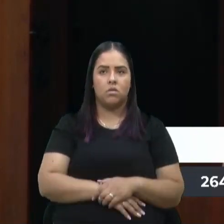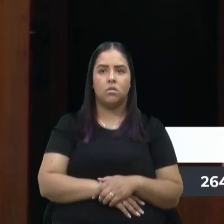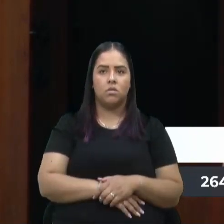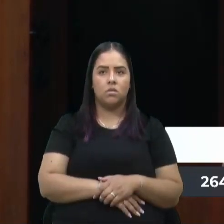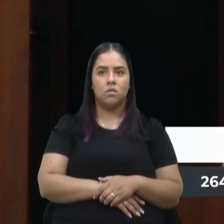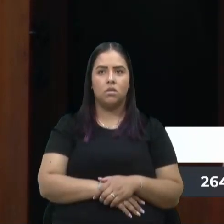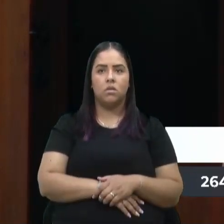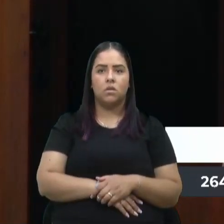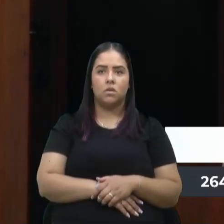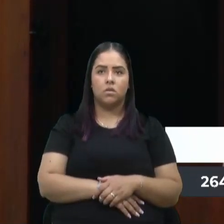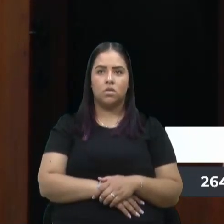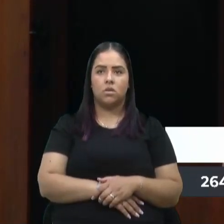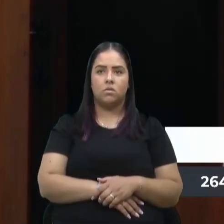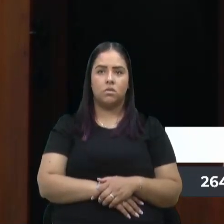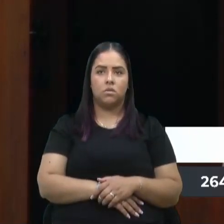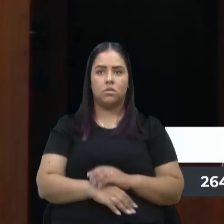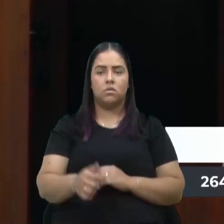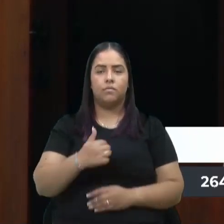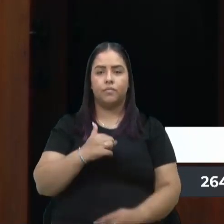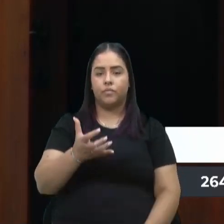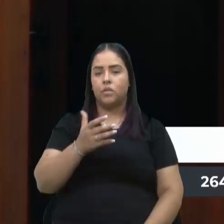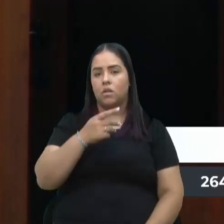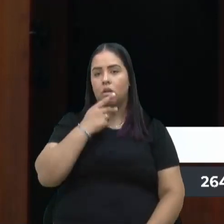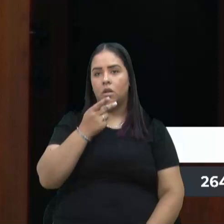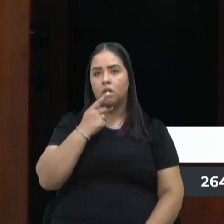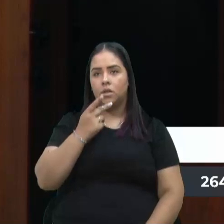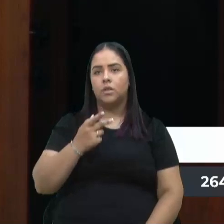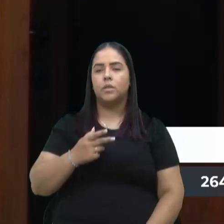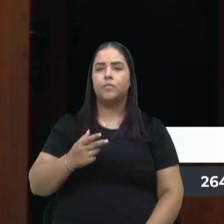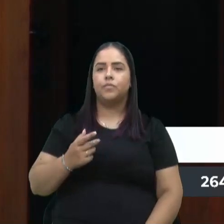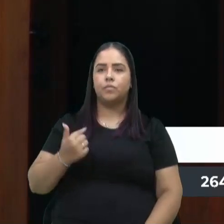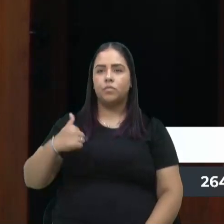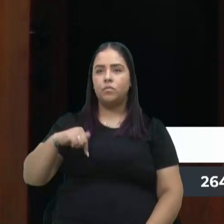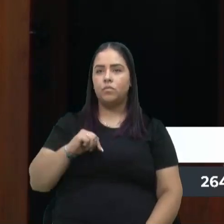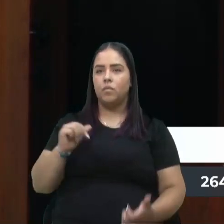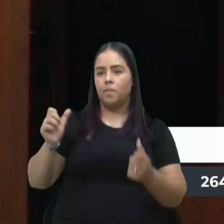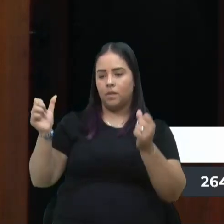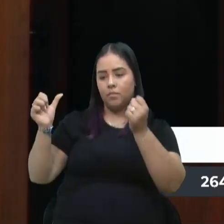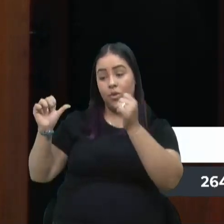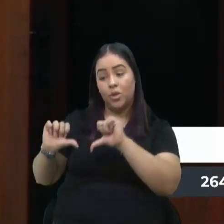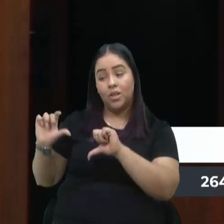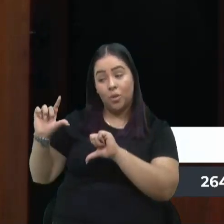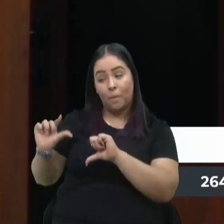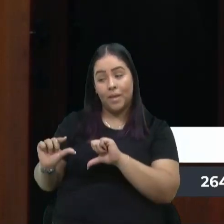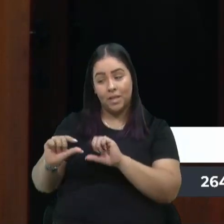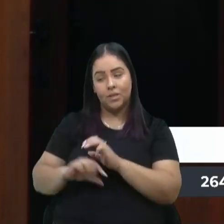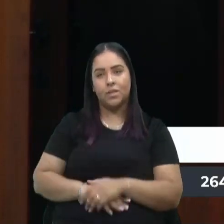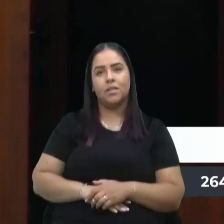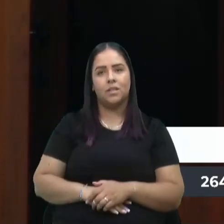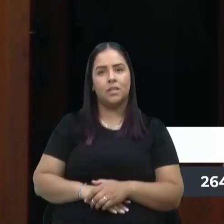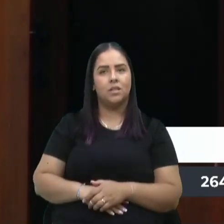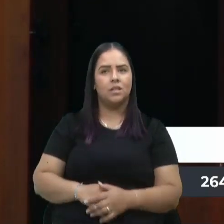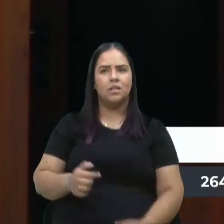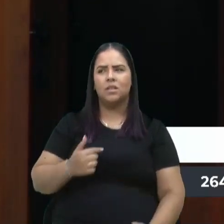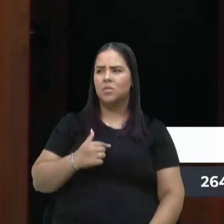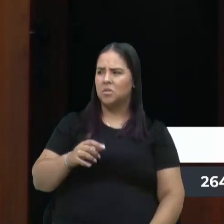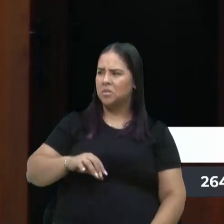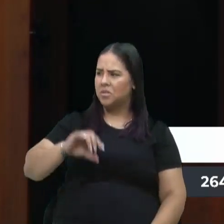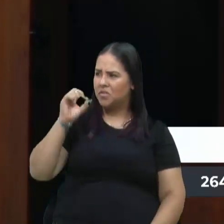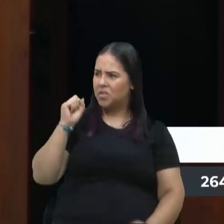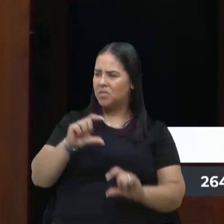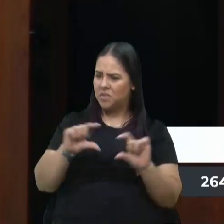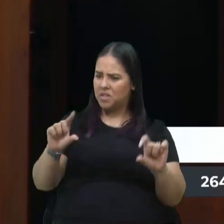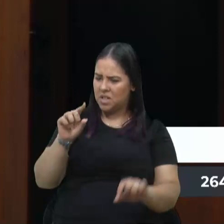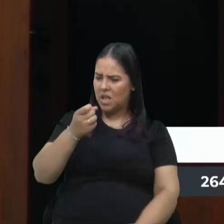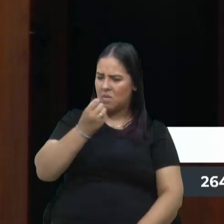eu quero dizer que tem uma frase que diz assim, estamos piorando cada vez menos. Uma vez eu ouvi essa frase, será que é uma frase boa